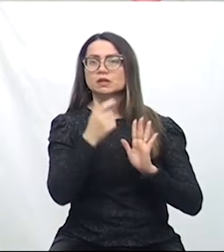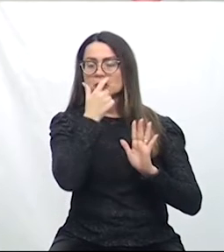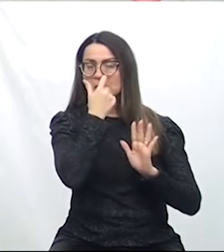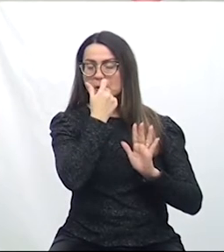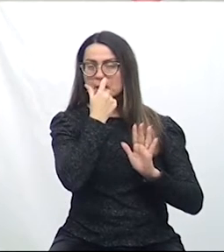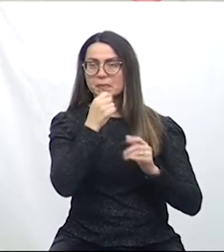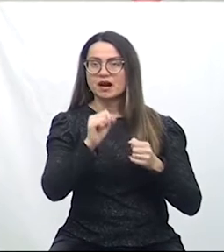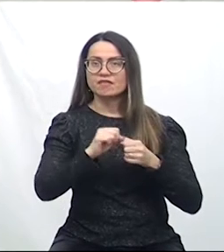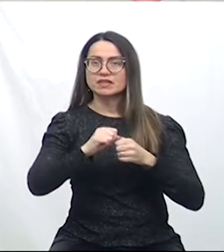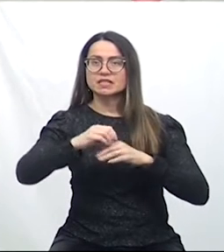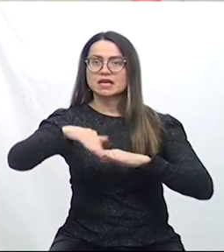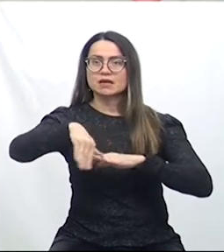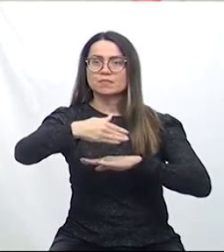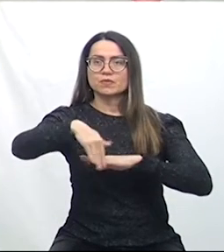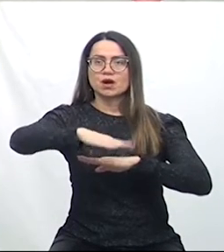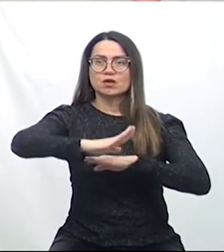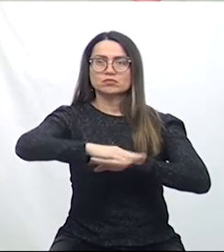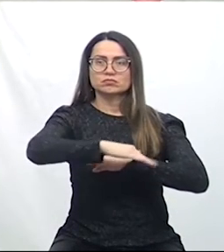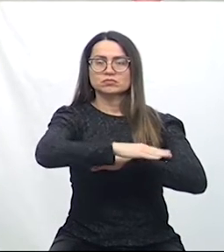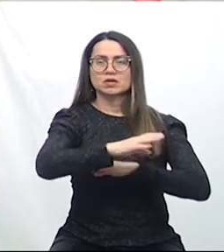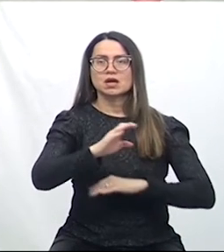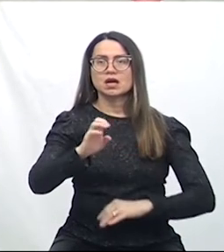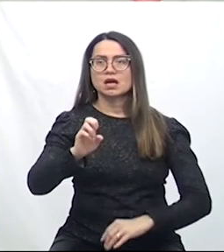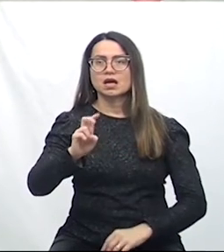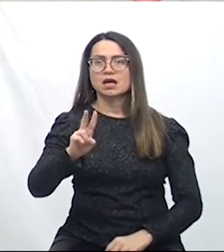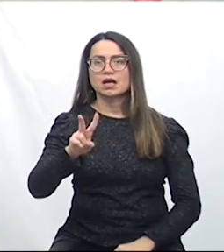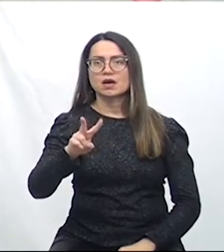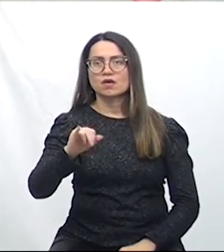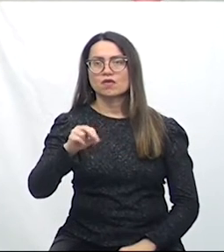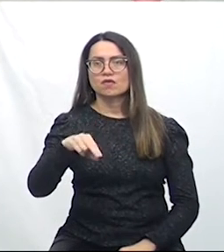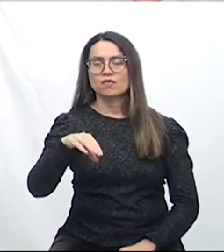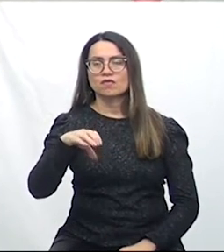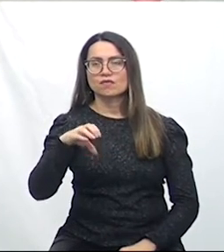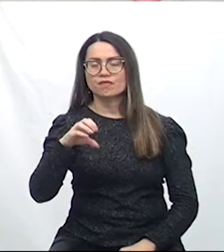asfáltica na travessa Elvino dos Santos Rocha, entre